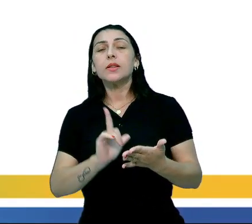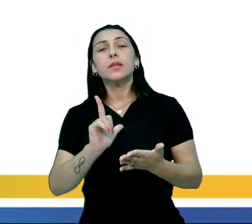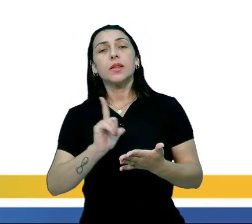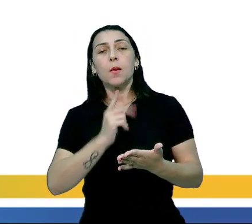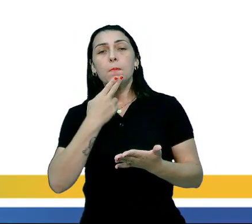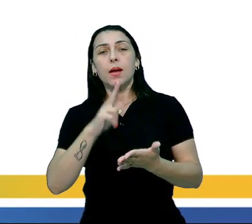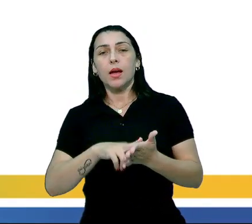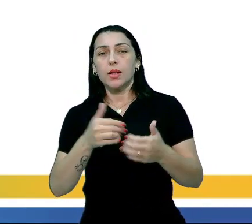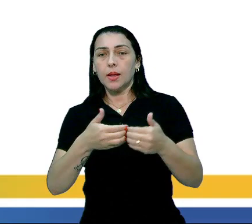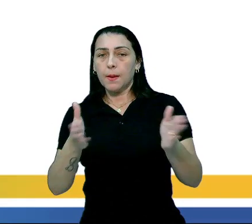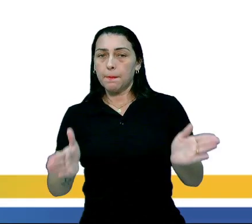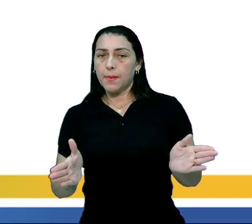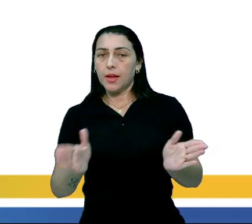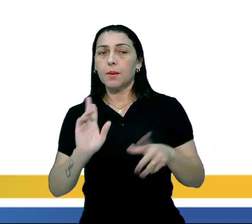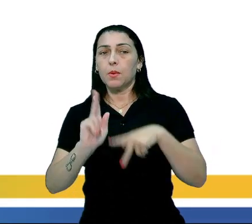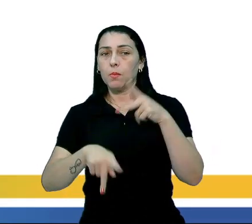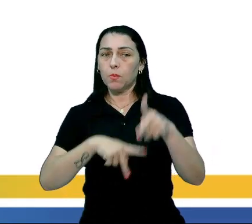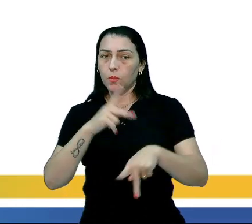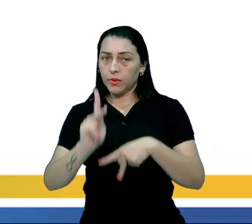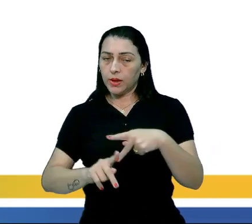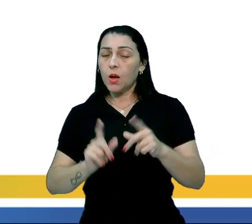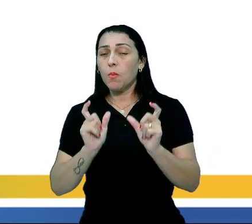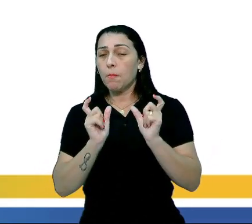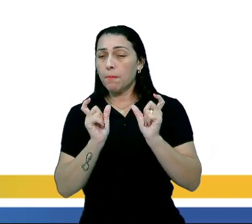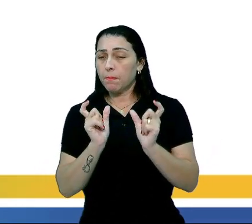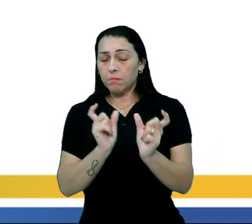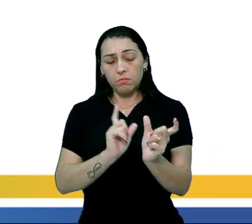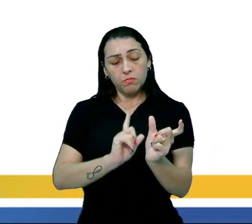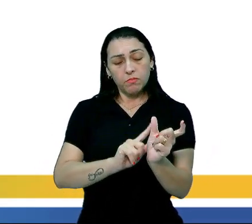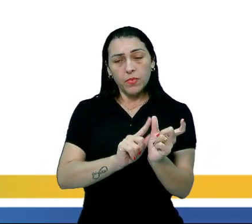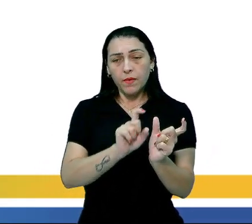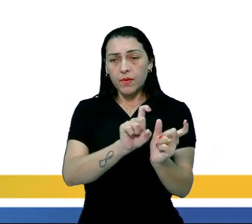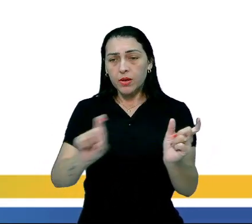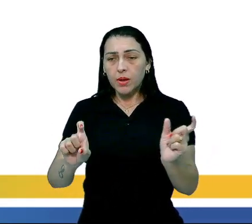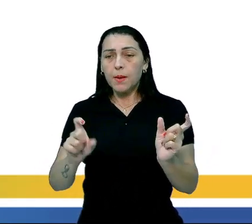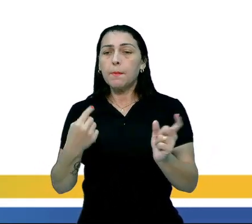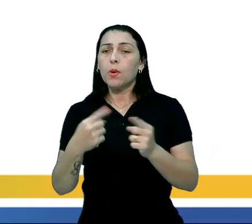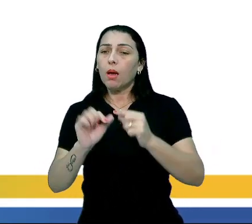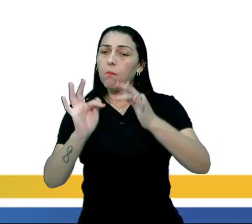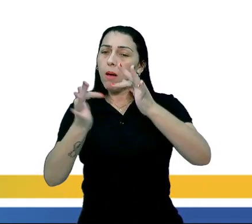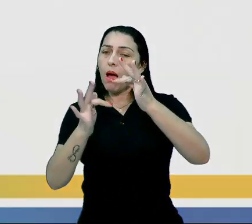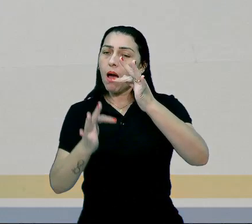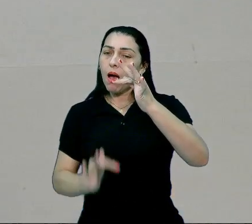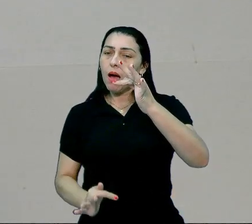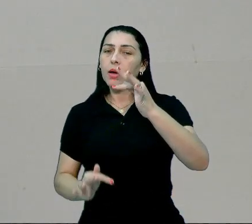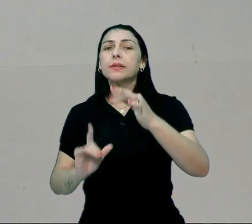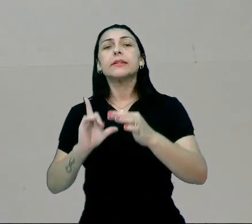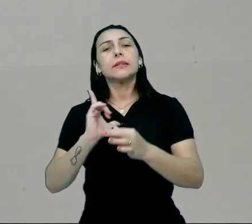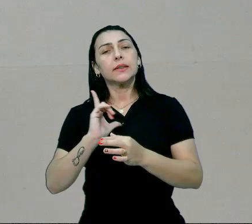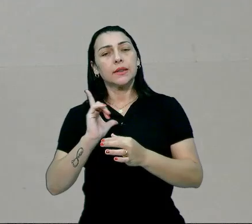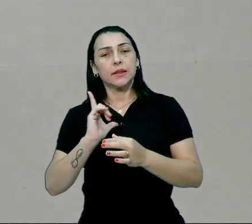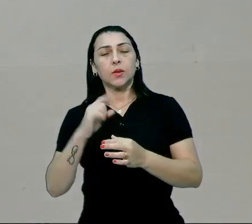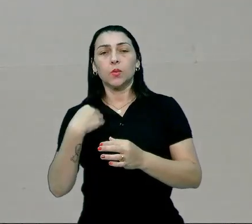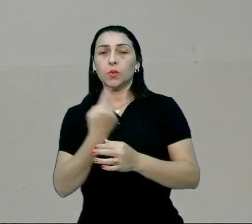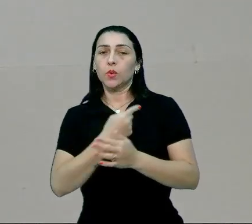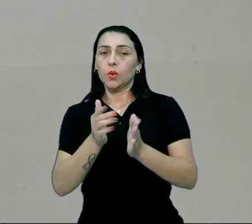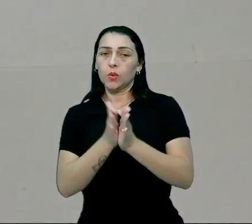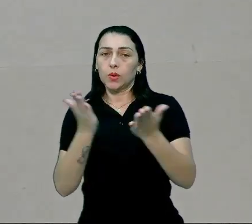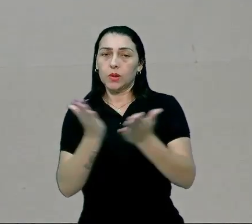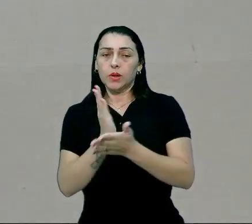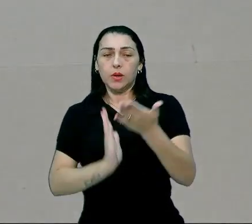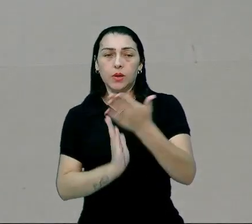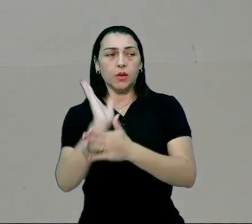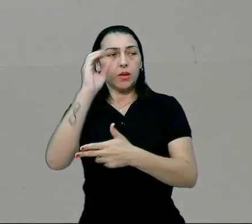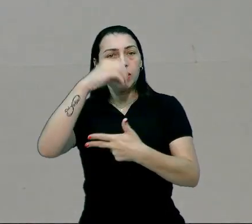uma carta aberta, não por inteiro, uma parte de uma carta aberta, porque geralmente elas são um pouco extensas. Nós temos aí o nosso livro, a